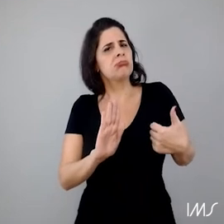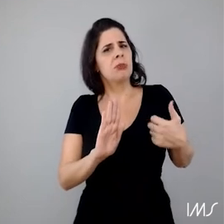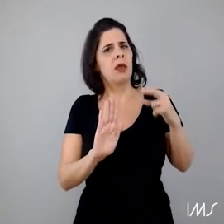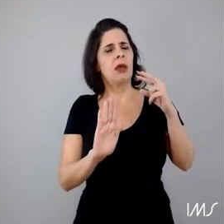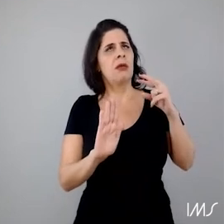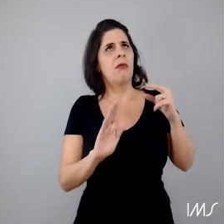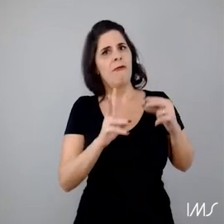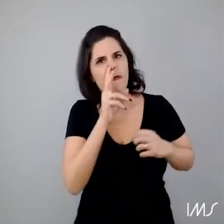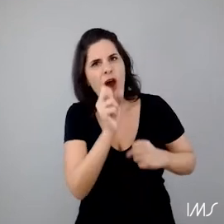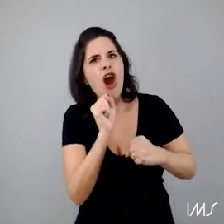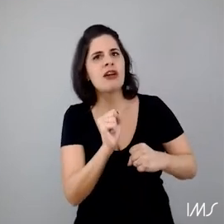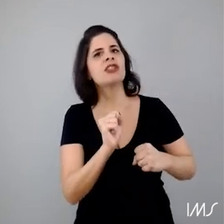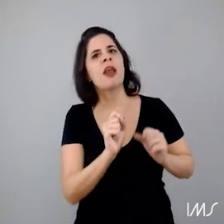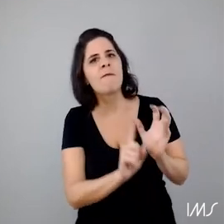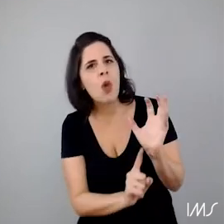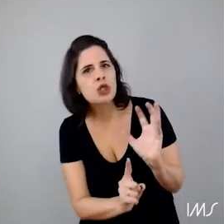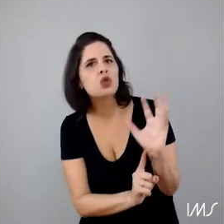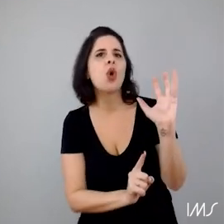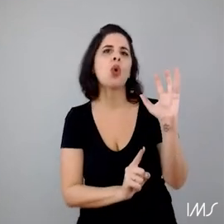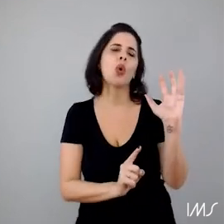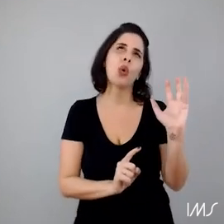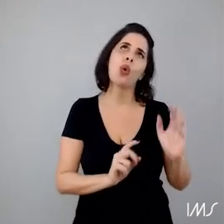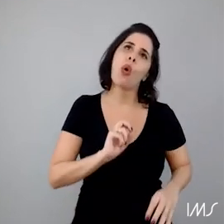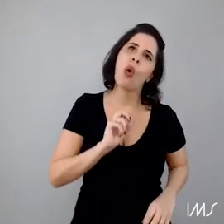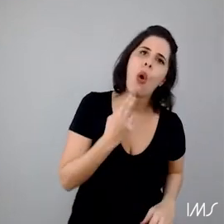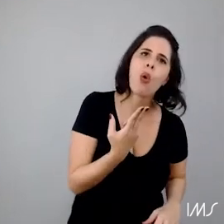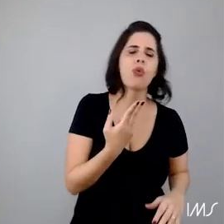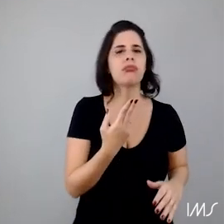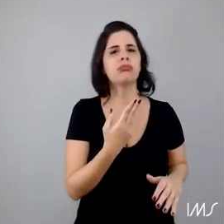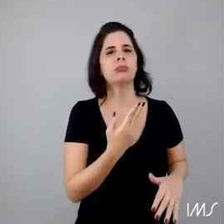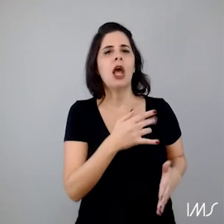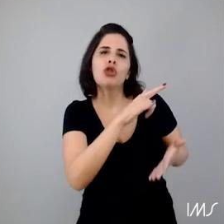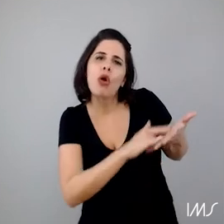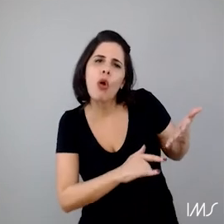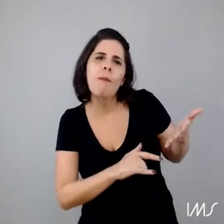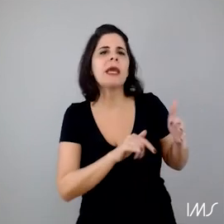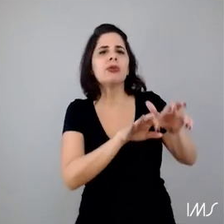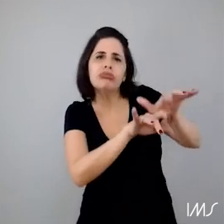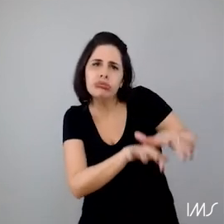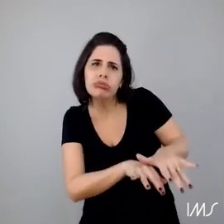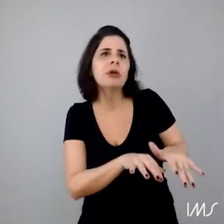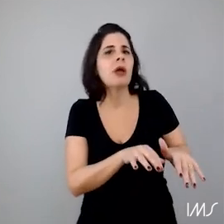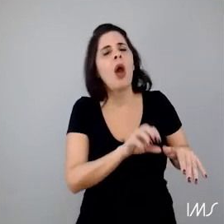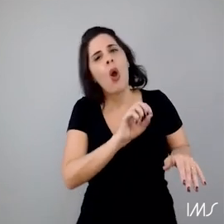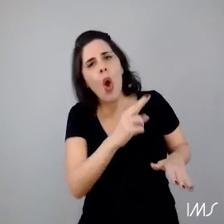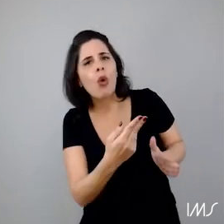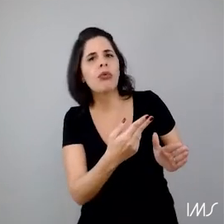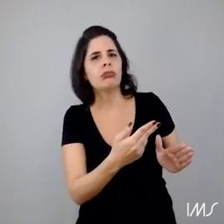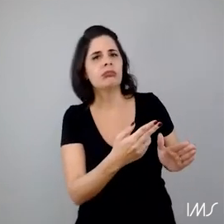por diante, que pudesse constar. Então, reunia-se cada... É uma série